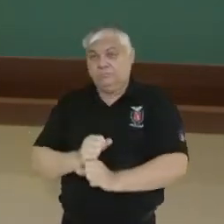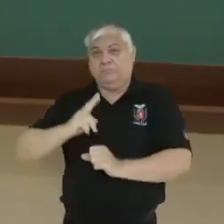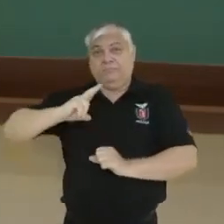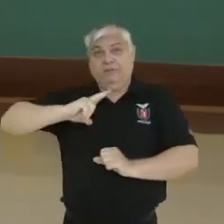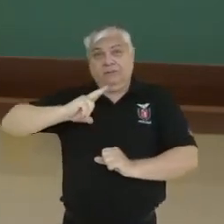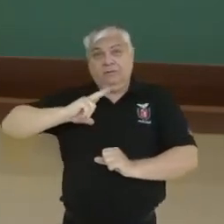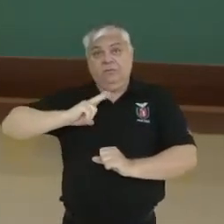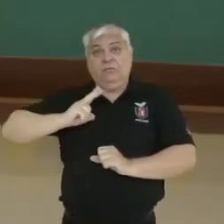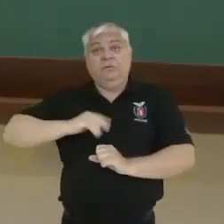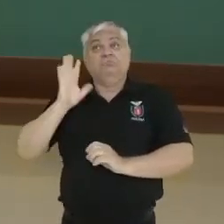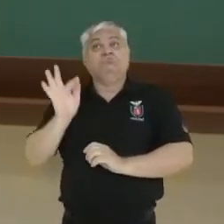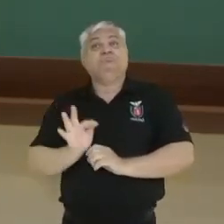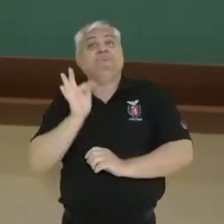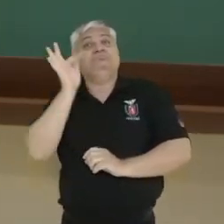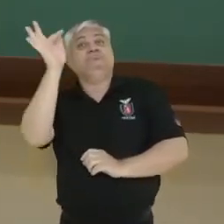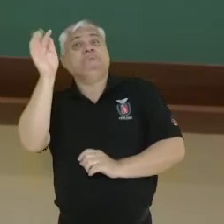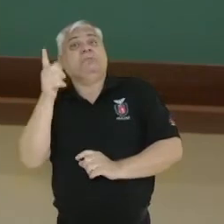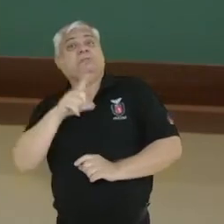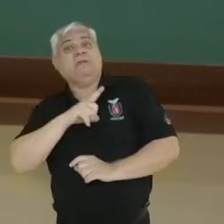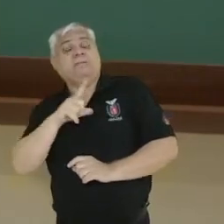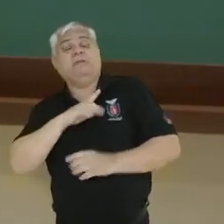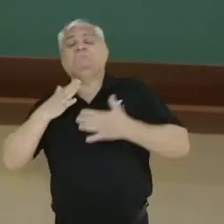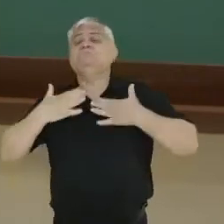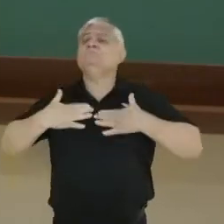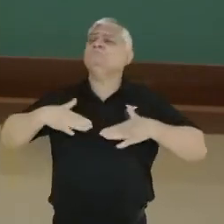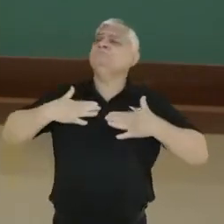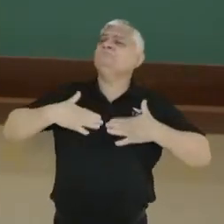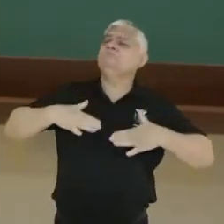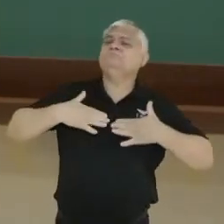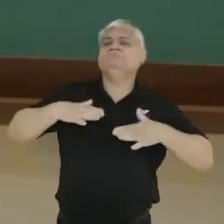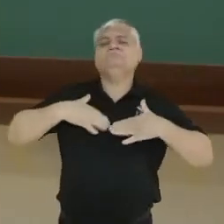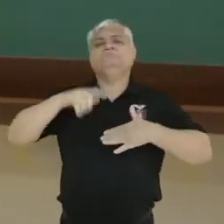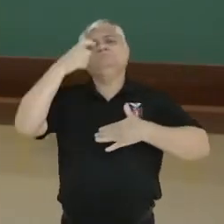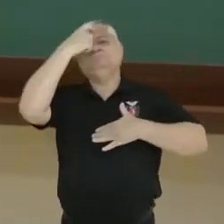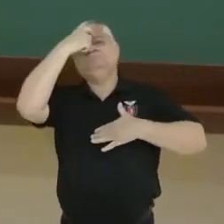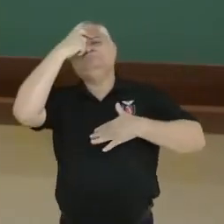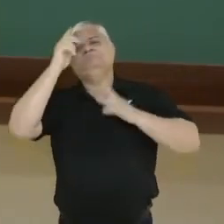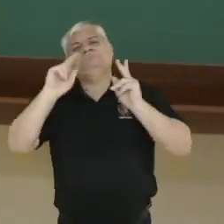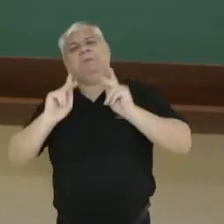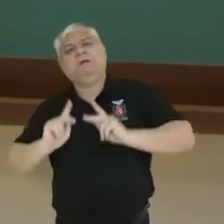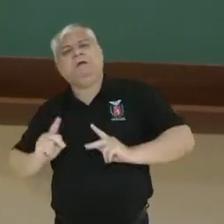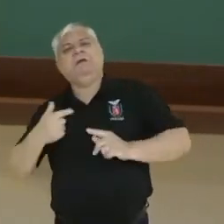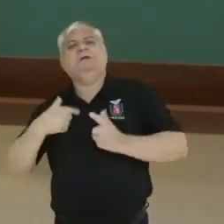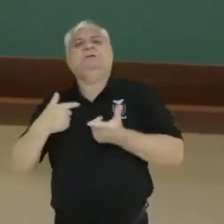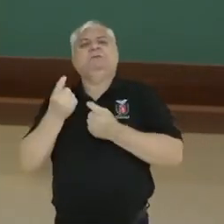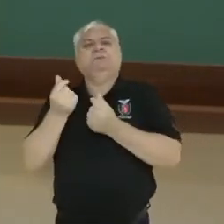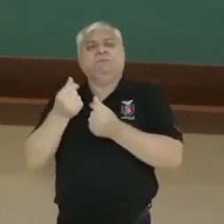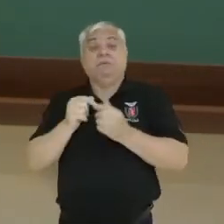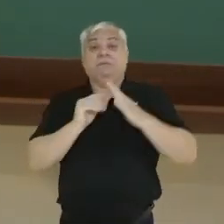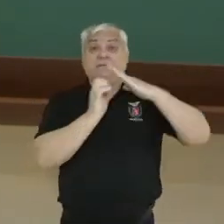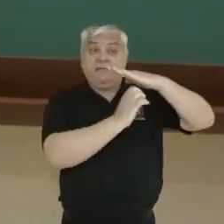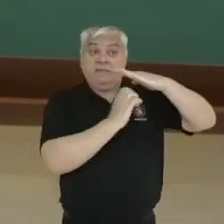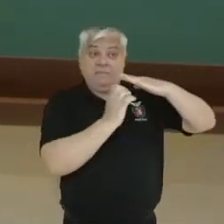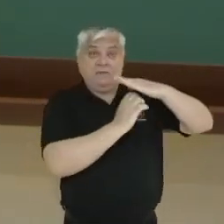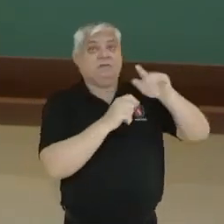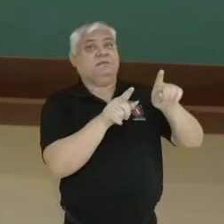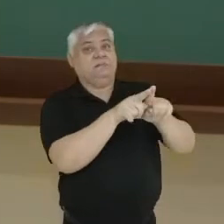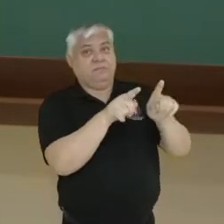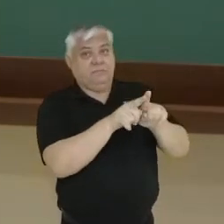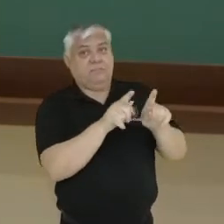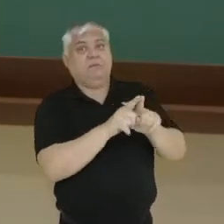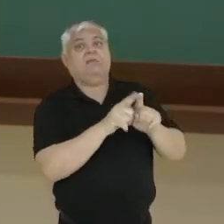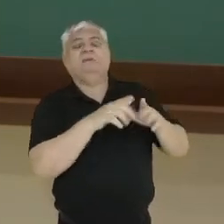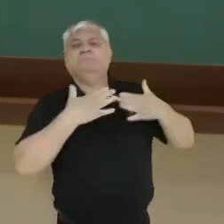saúde financeira e também mental, né, muito boa, né? Numa empresa ela é fundamental para essa empresa